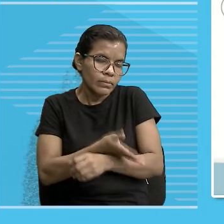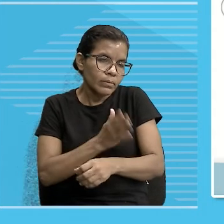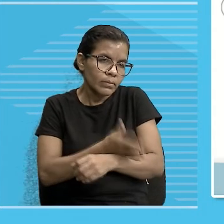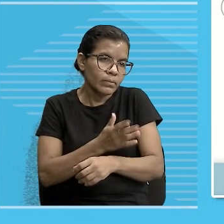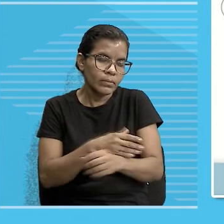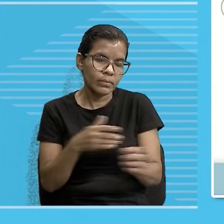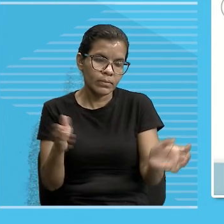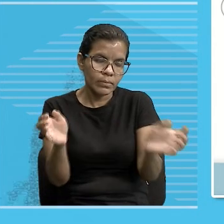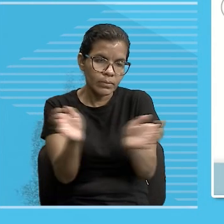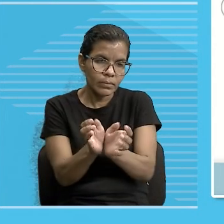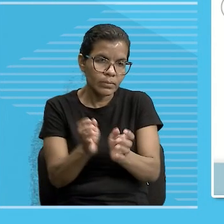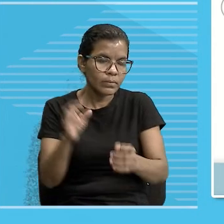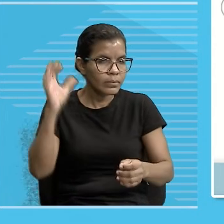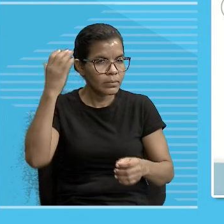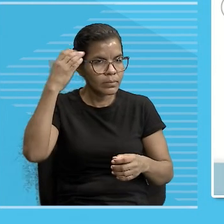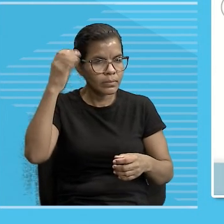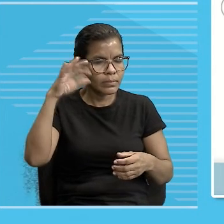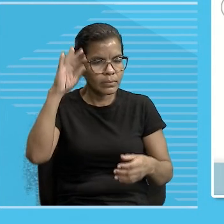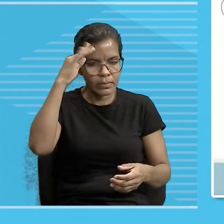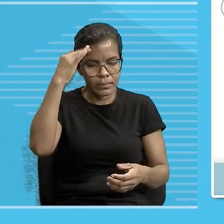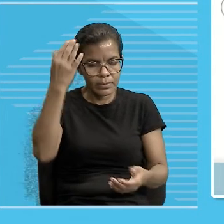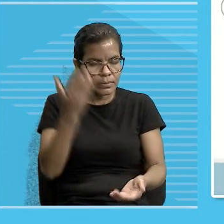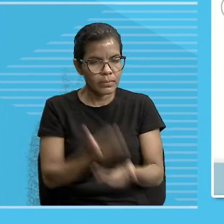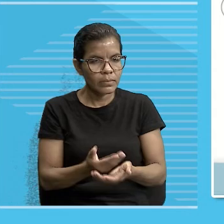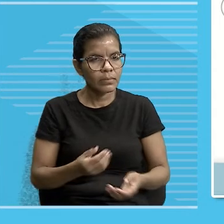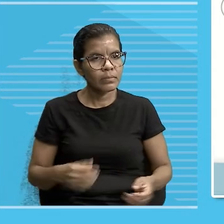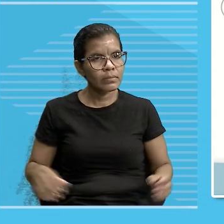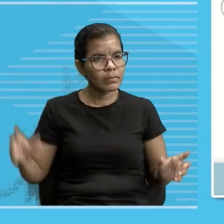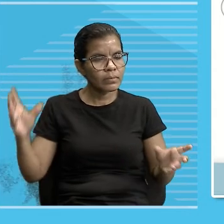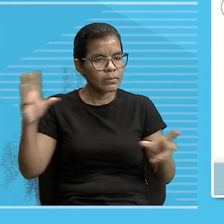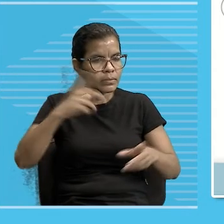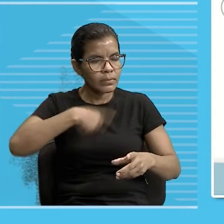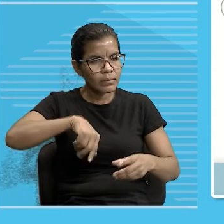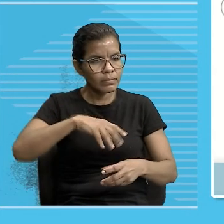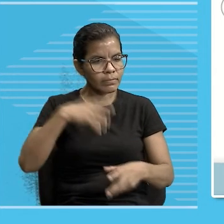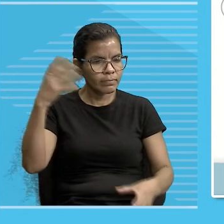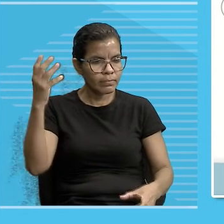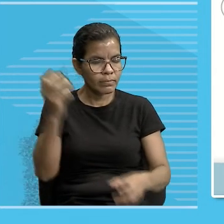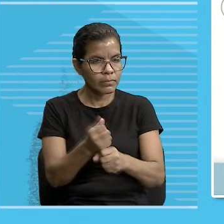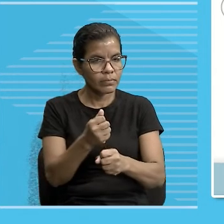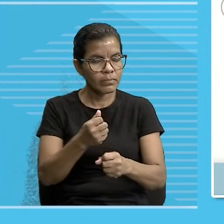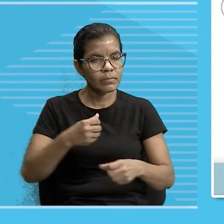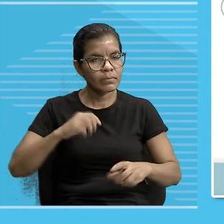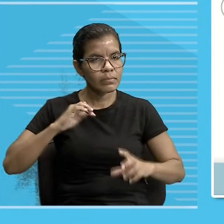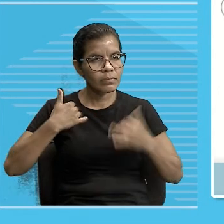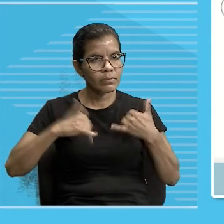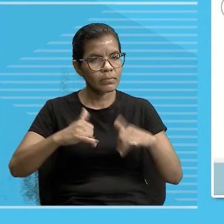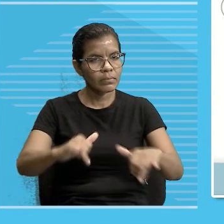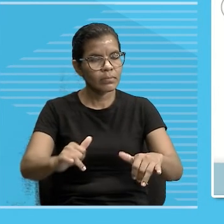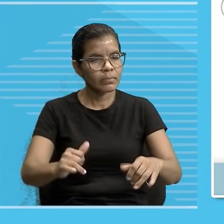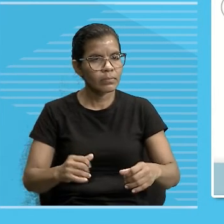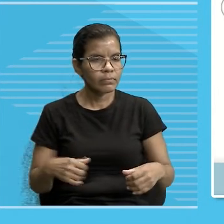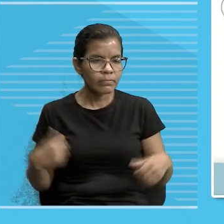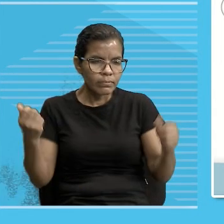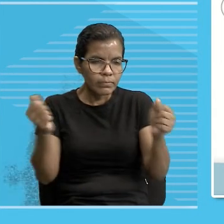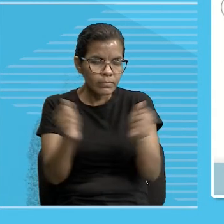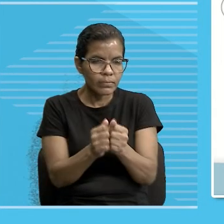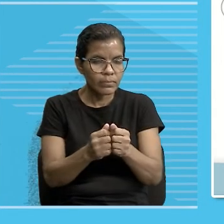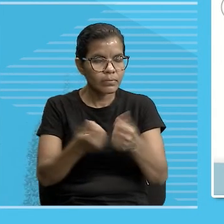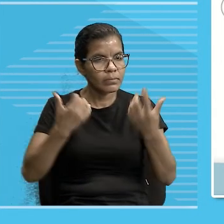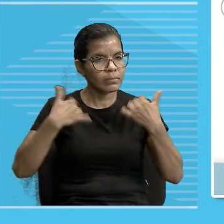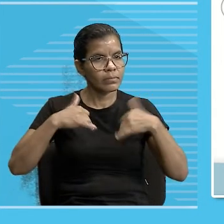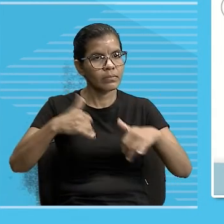acreditava que tudo se resumia à energia. Tudo estava associado à